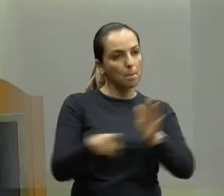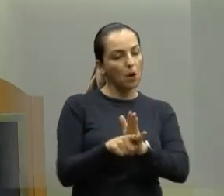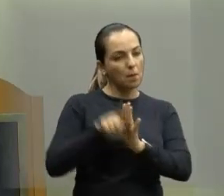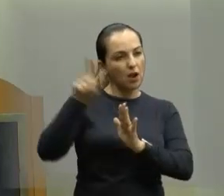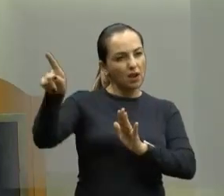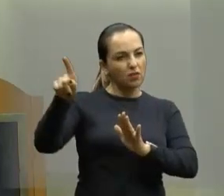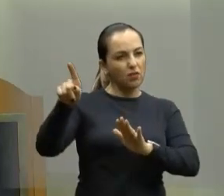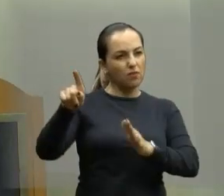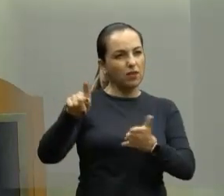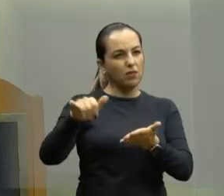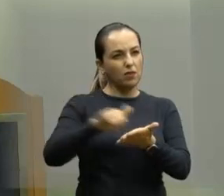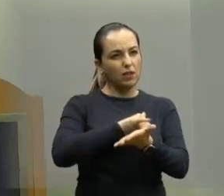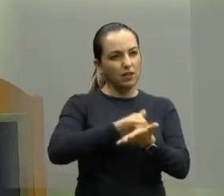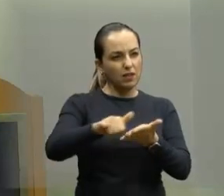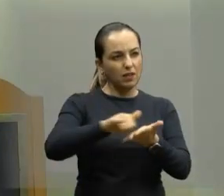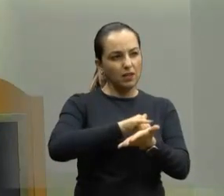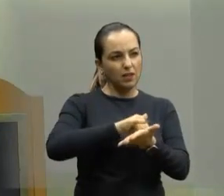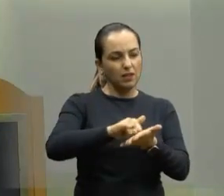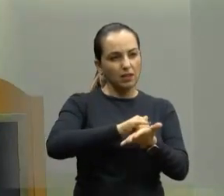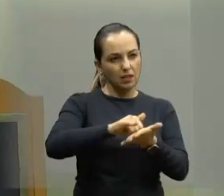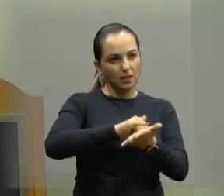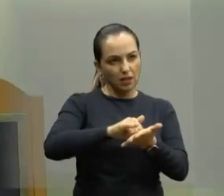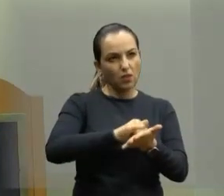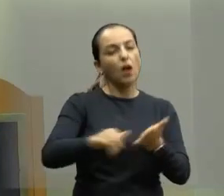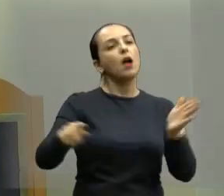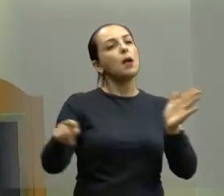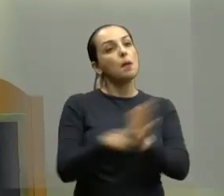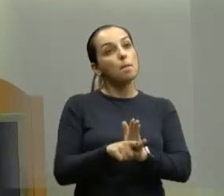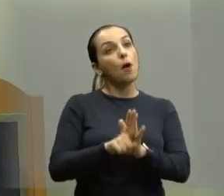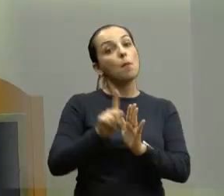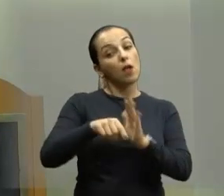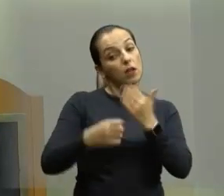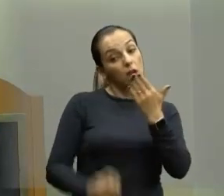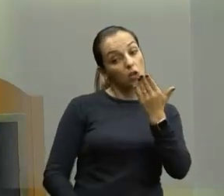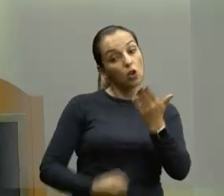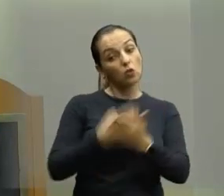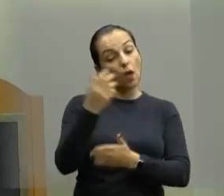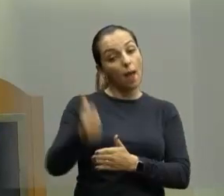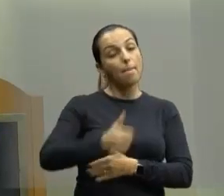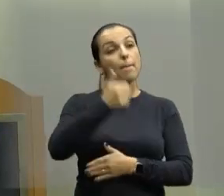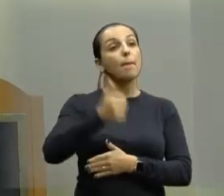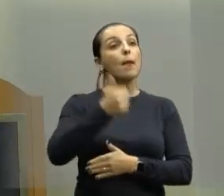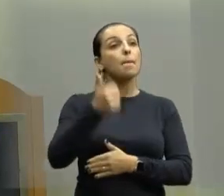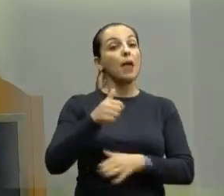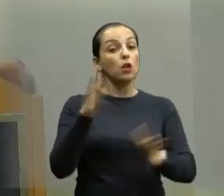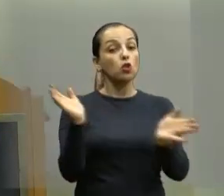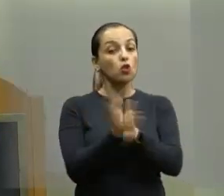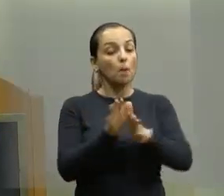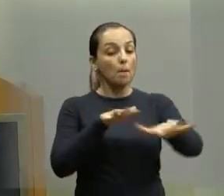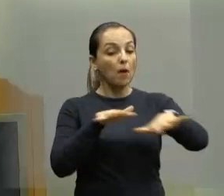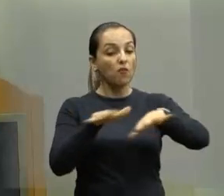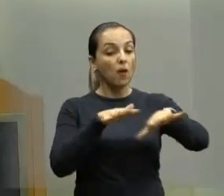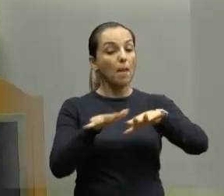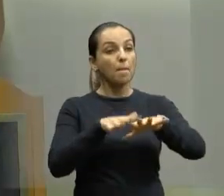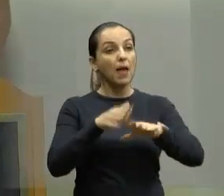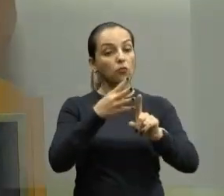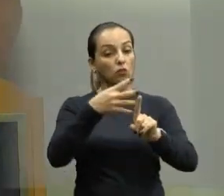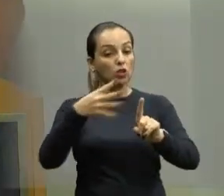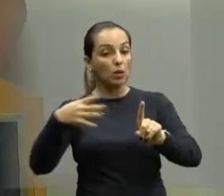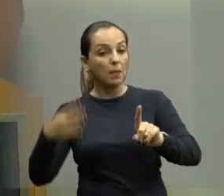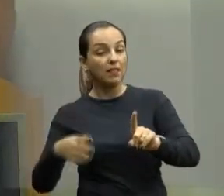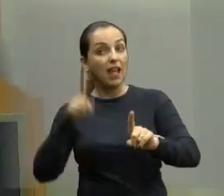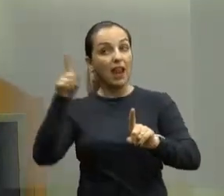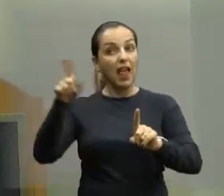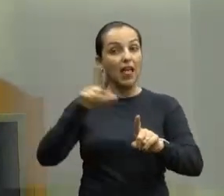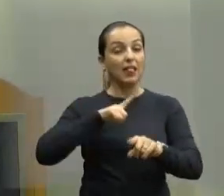né Depois após a revolução de stonewall E aí foi onde foi criada Então a primeira parada onde reuniu mais de 3 mil pessoas em